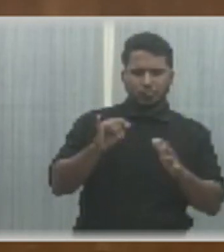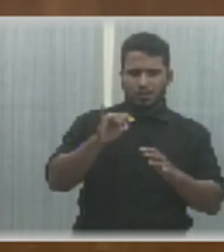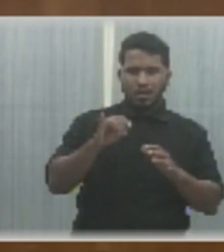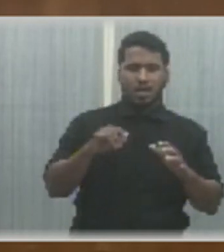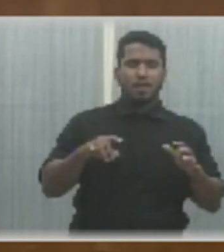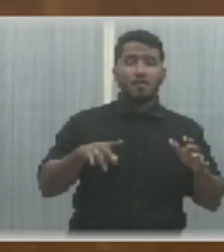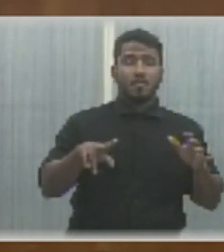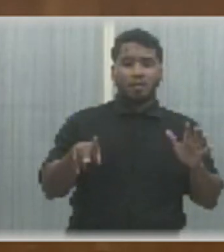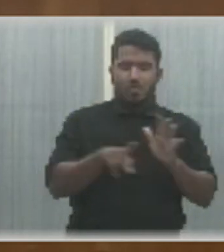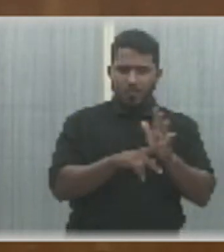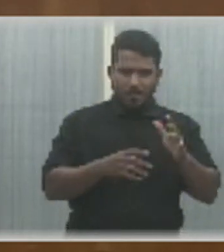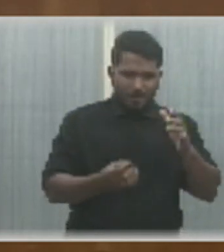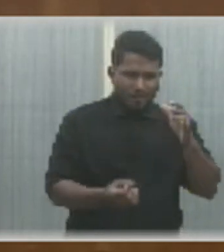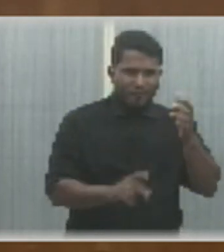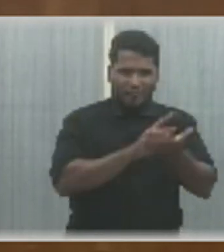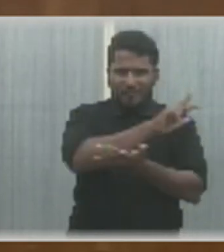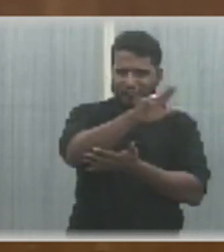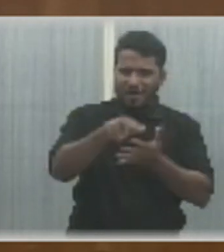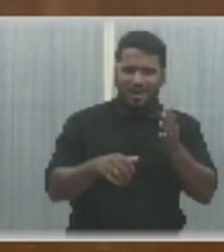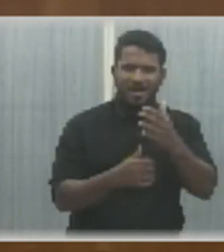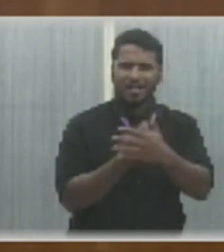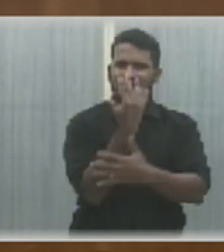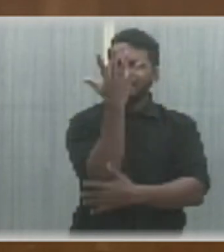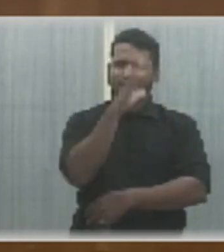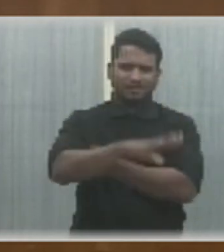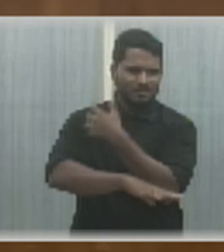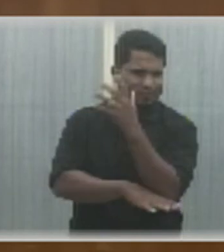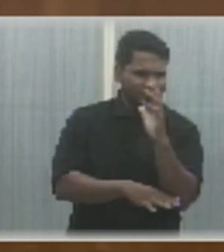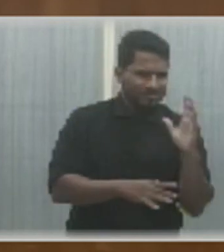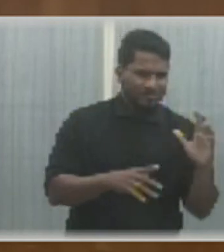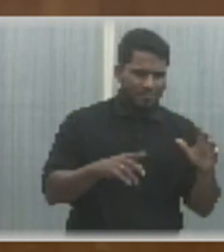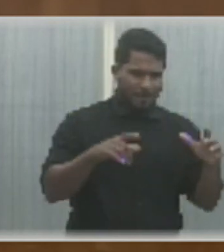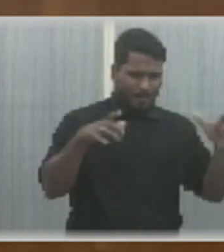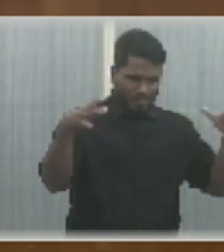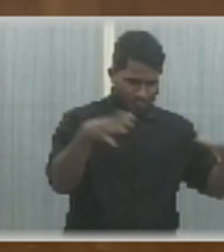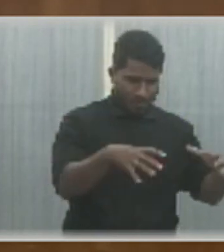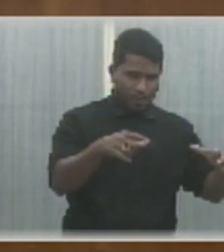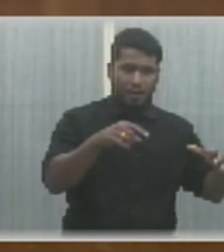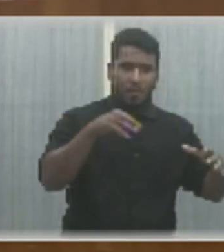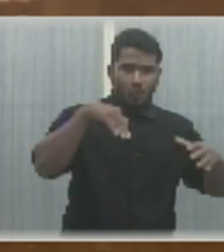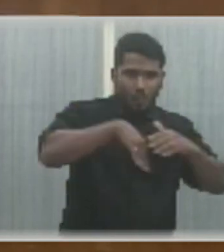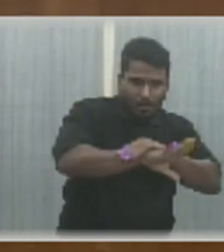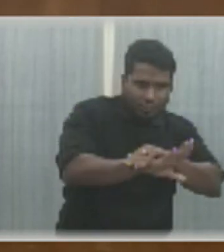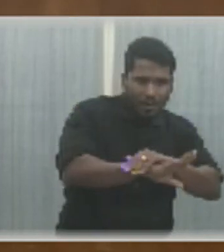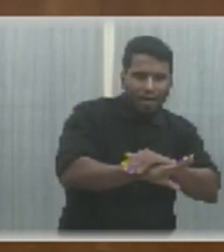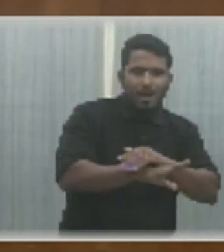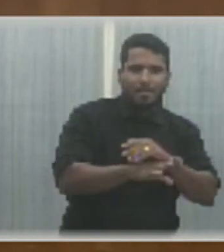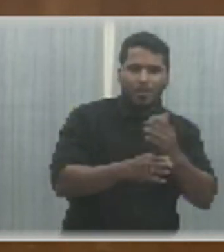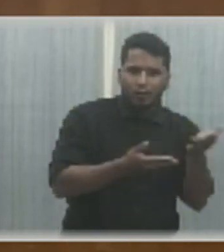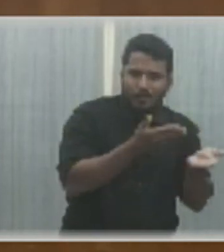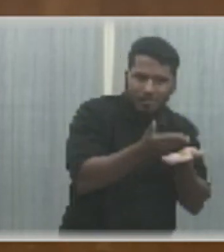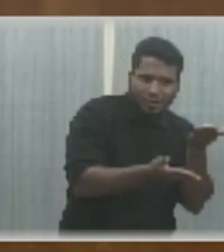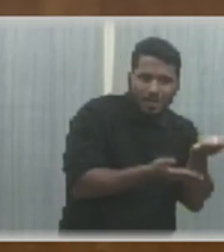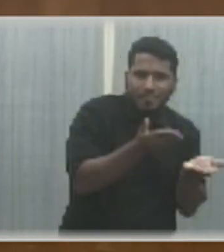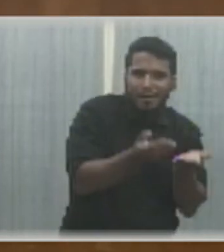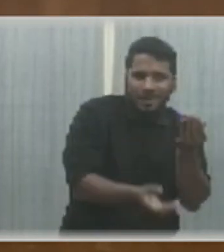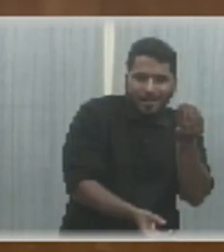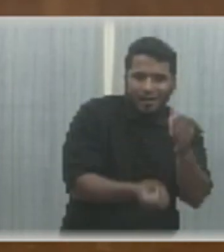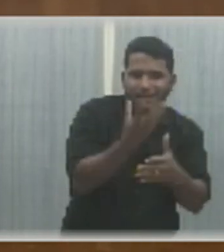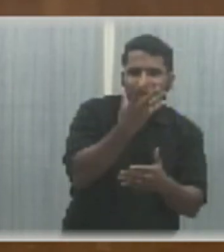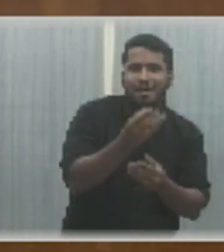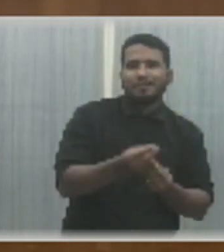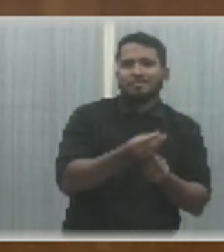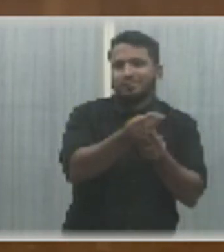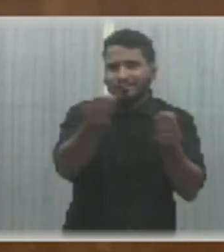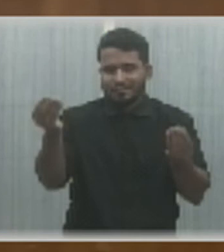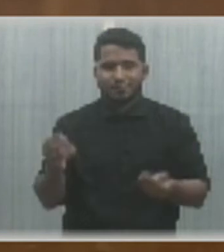viveiros de produção de mudas. Então, são bancos de sementes que serão utilizados pelos viveiros para a produção de muda.